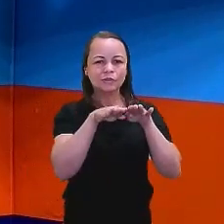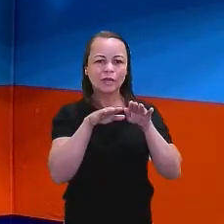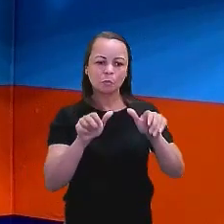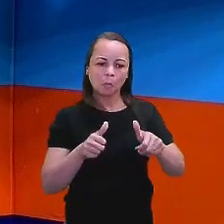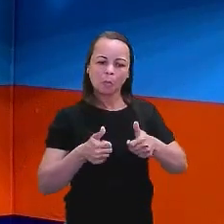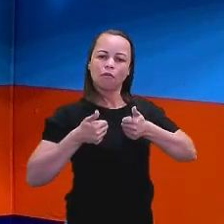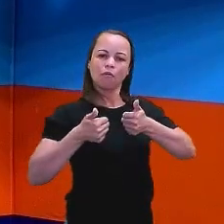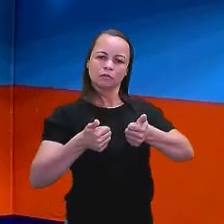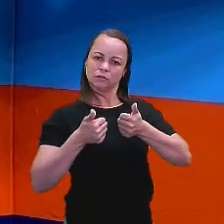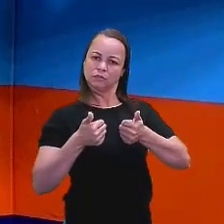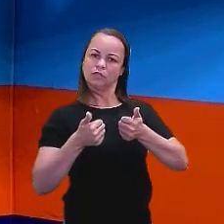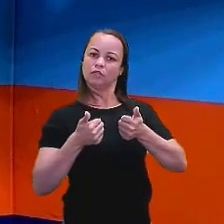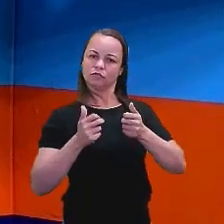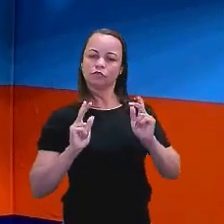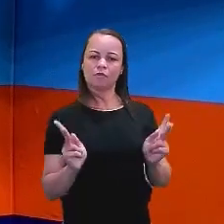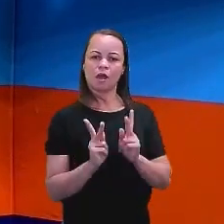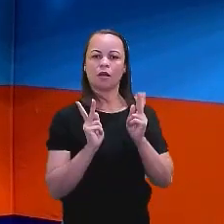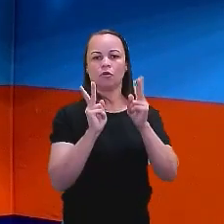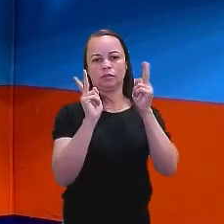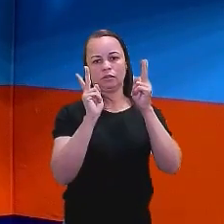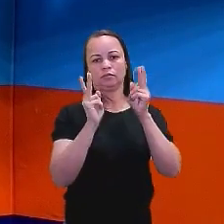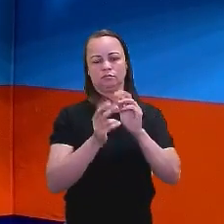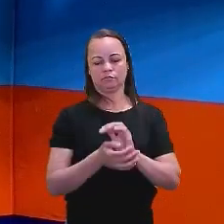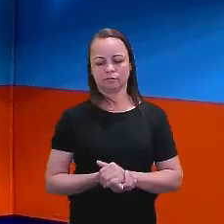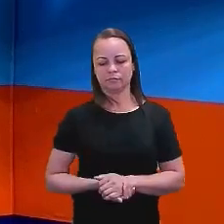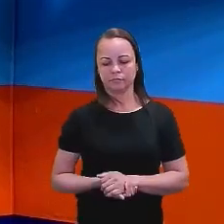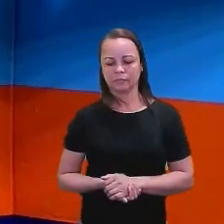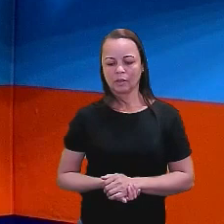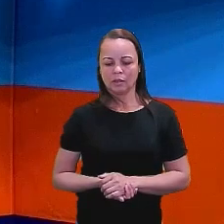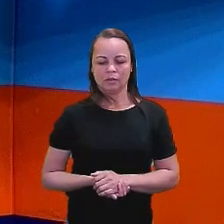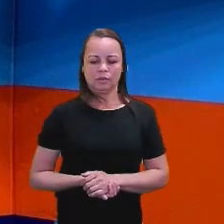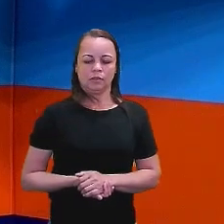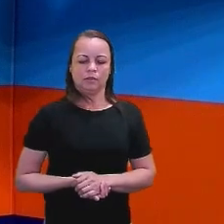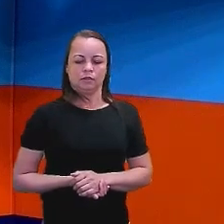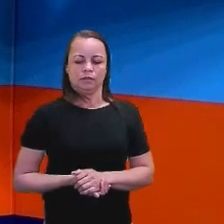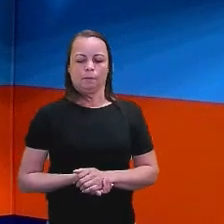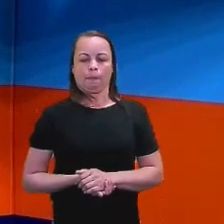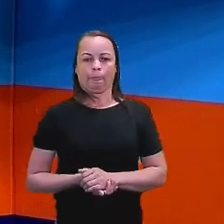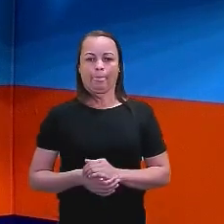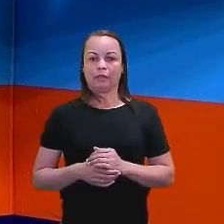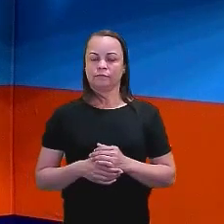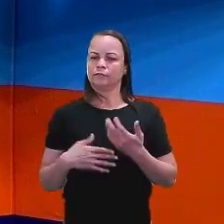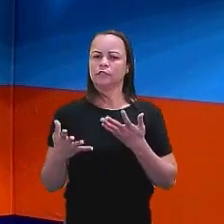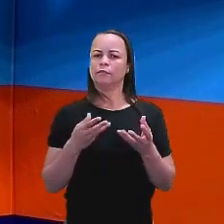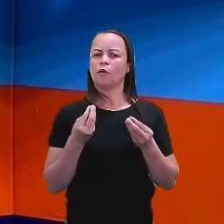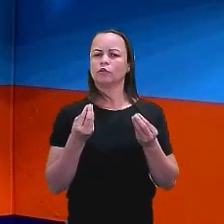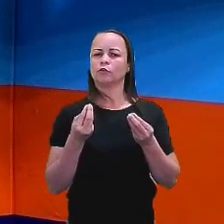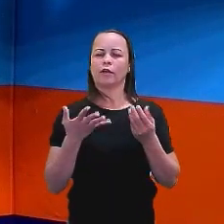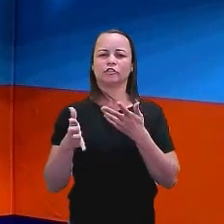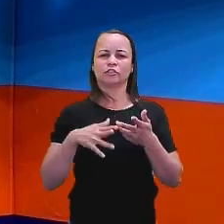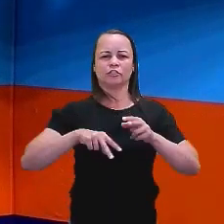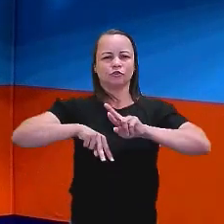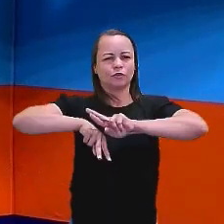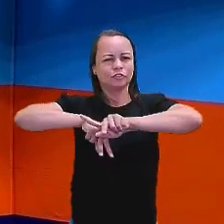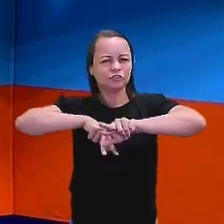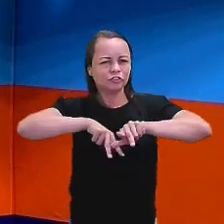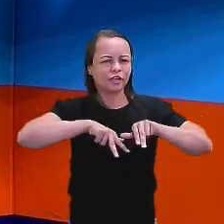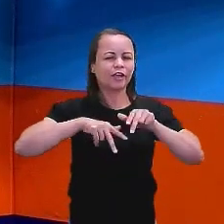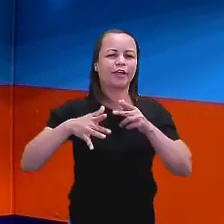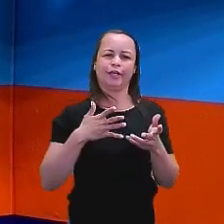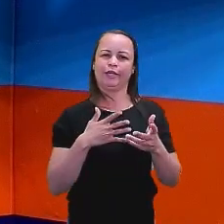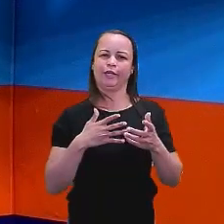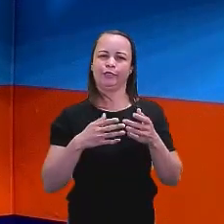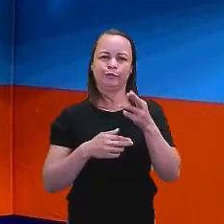de valorização, de modo que as questões de gêneros, as questões religiosas,